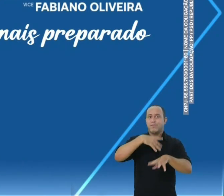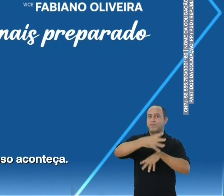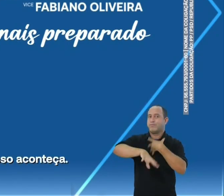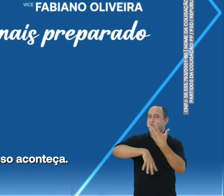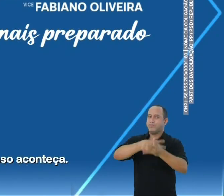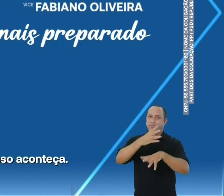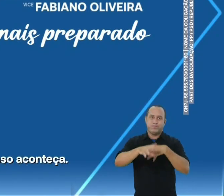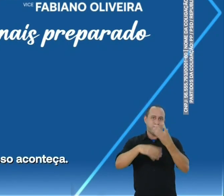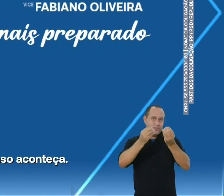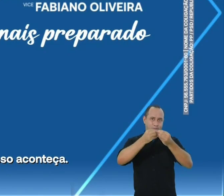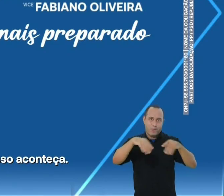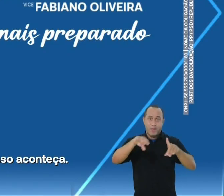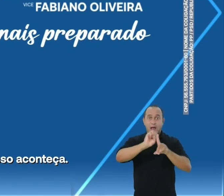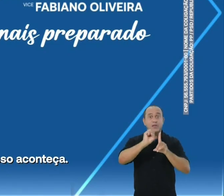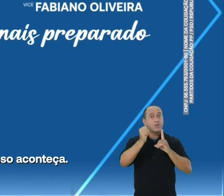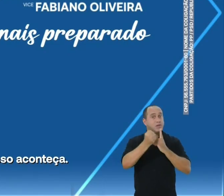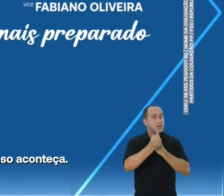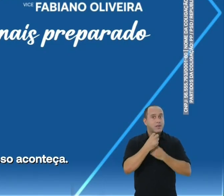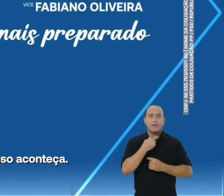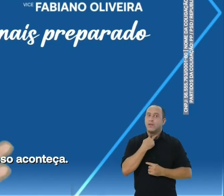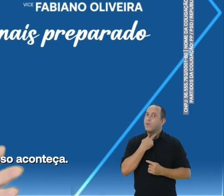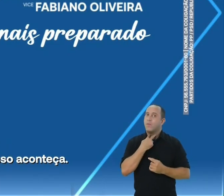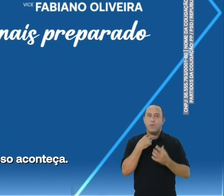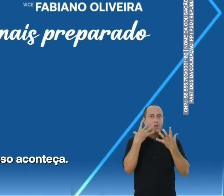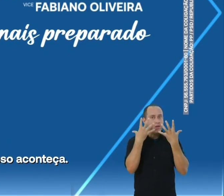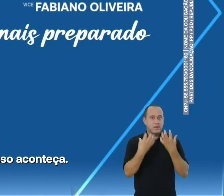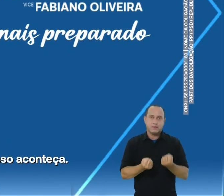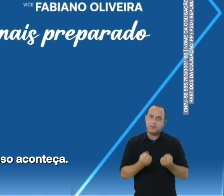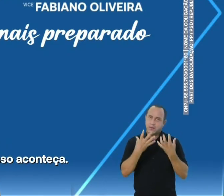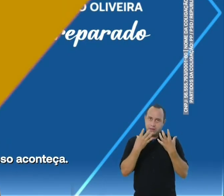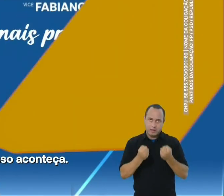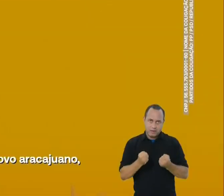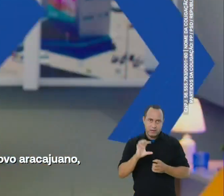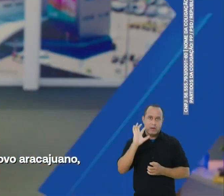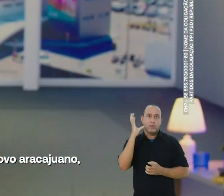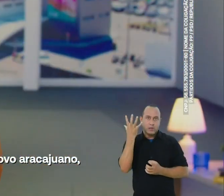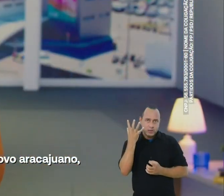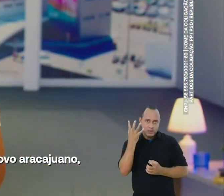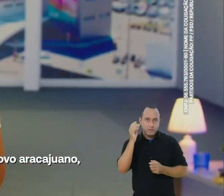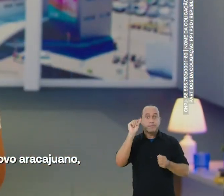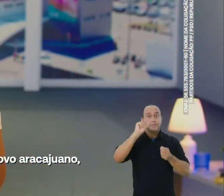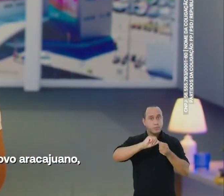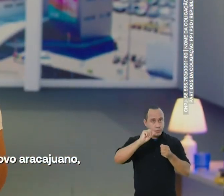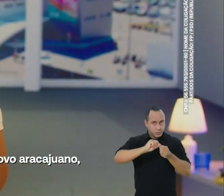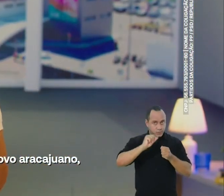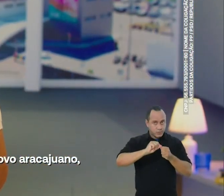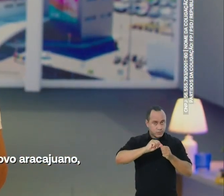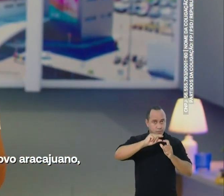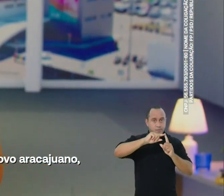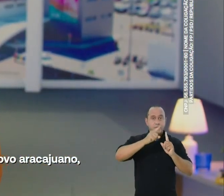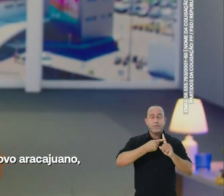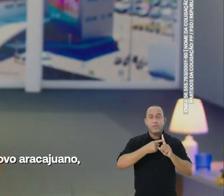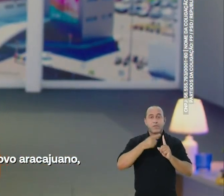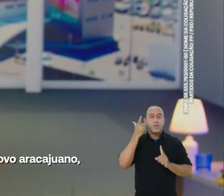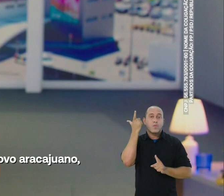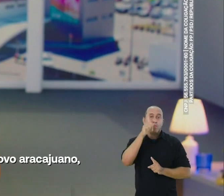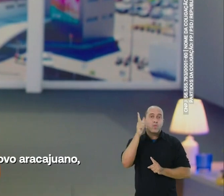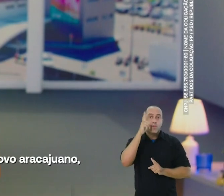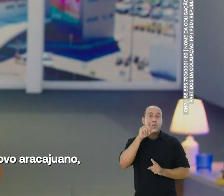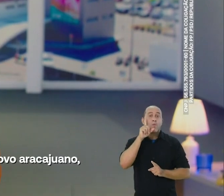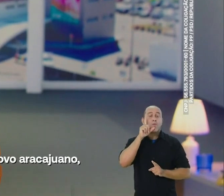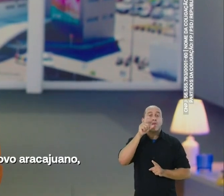caos. A sociedade aracajuana não pode permitir que isso aconteça. Nós construímos um dos maiores patrimônios do